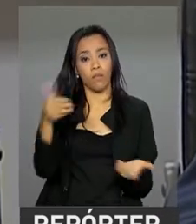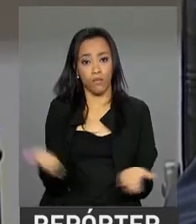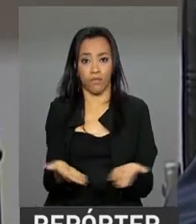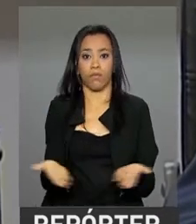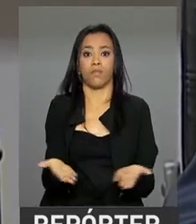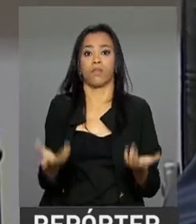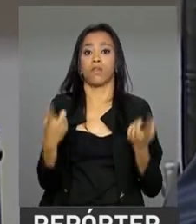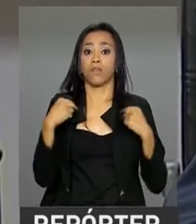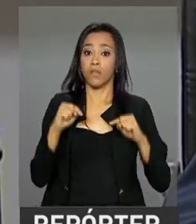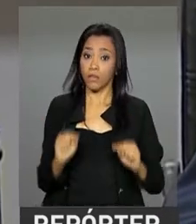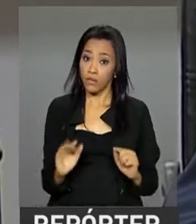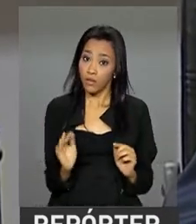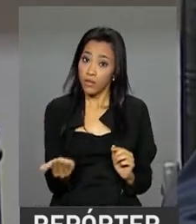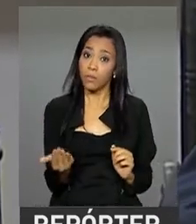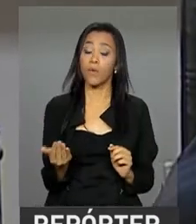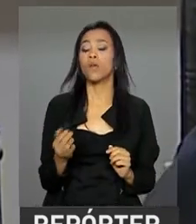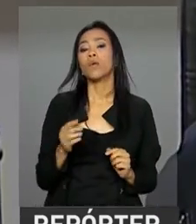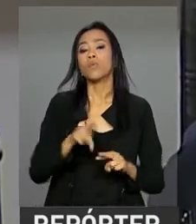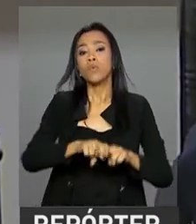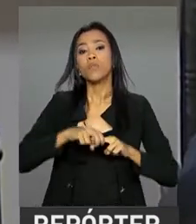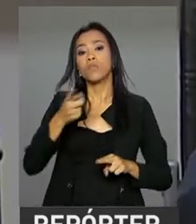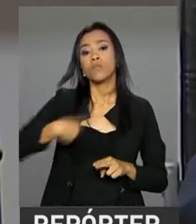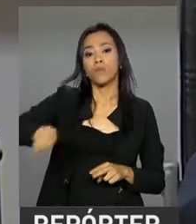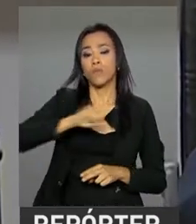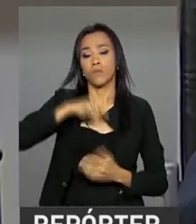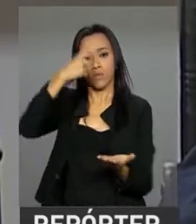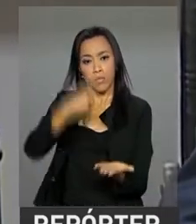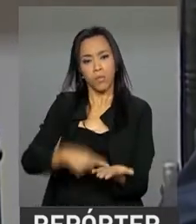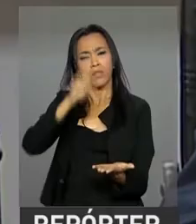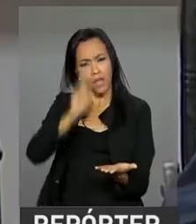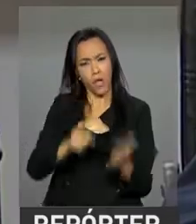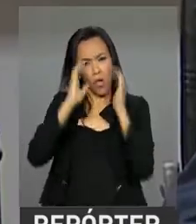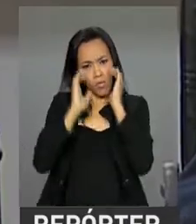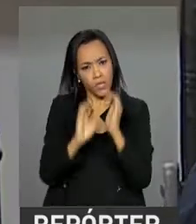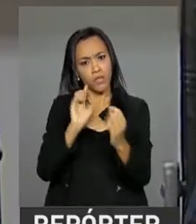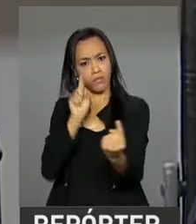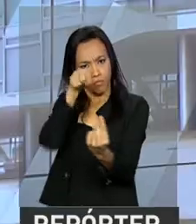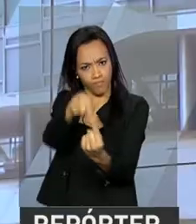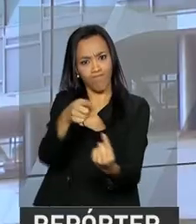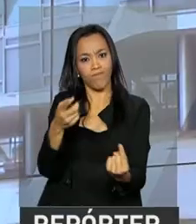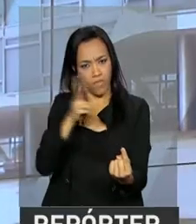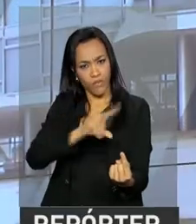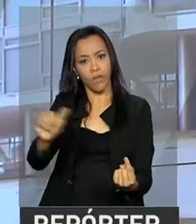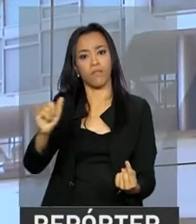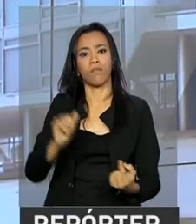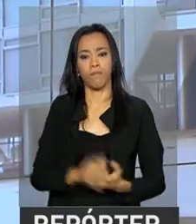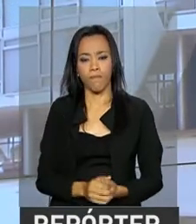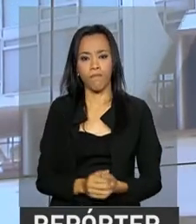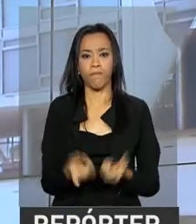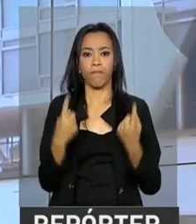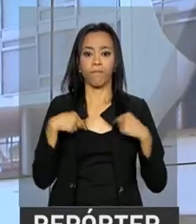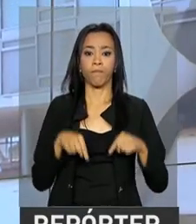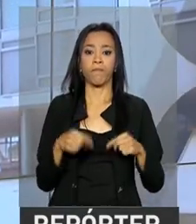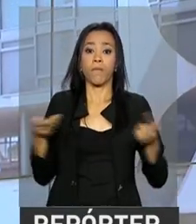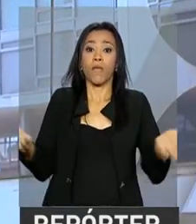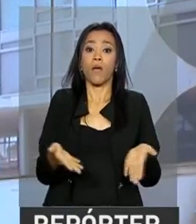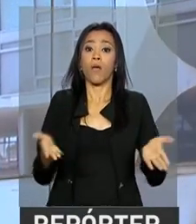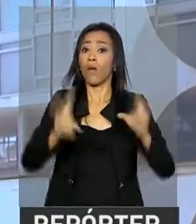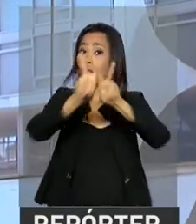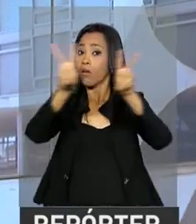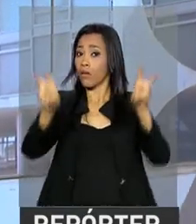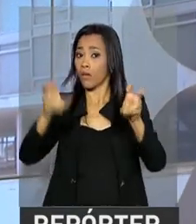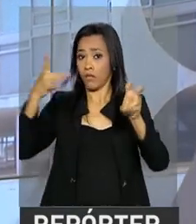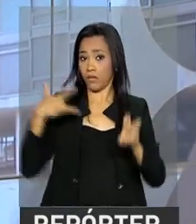reais portanto o nosso compromisso é cumprir a meta e ela será cumprida vamos agora falar de saúde